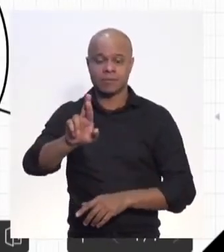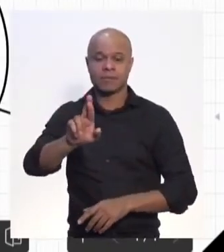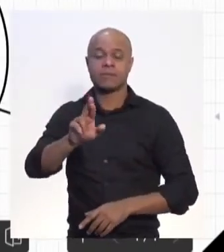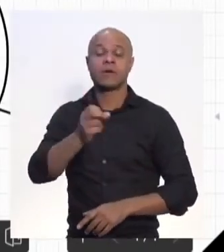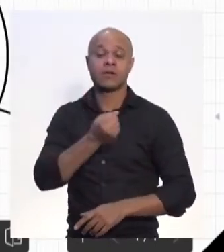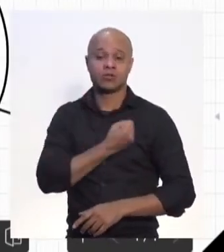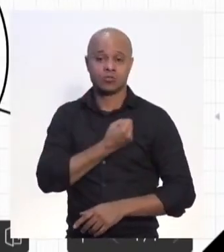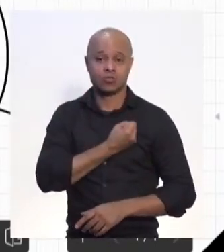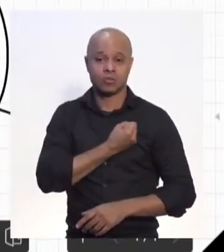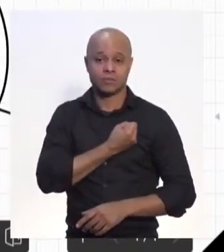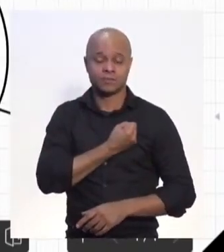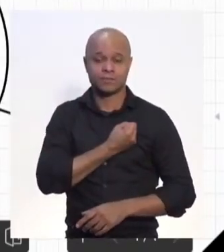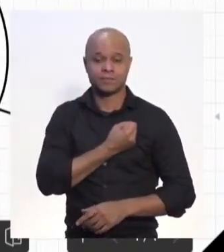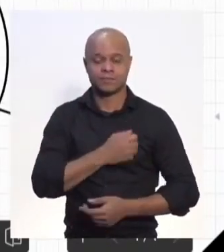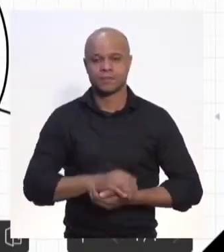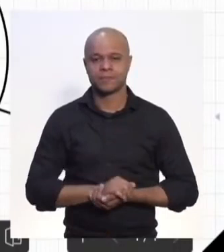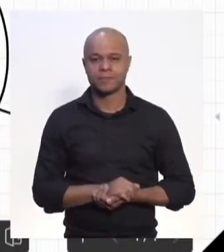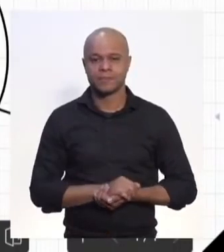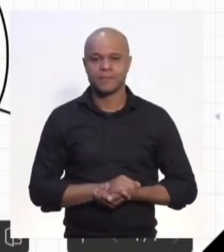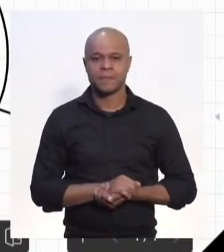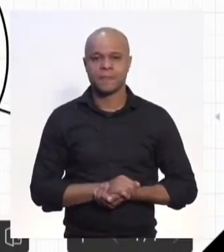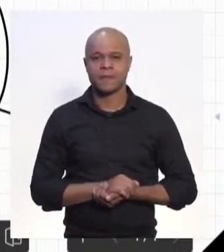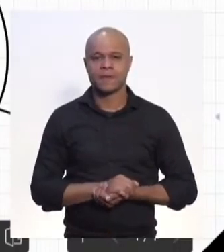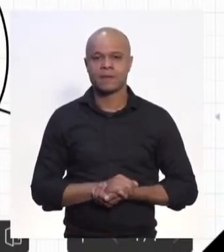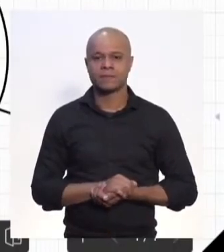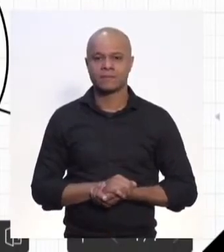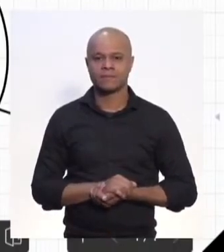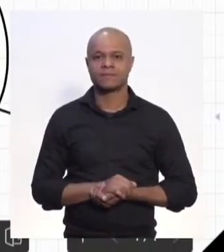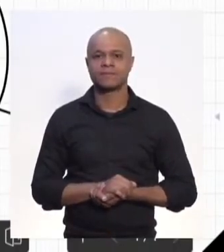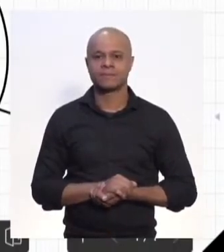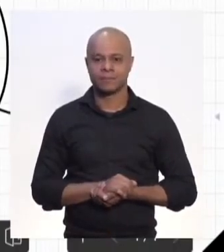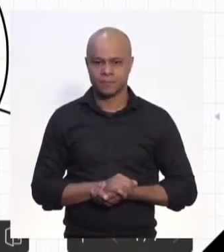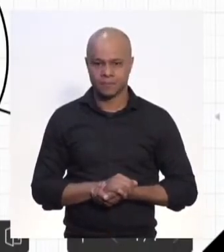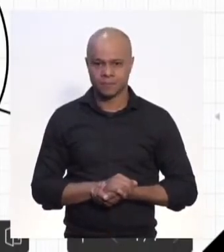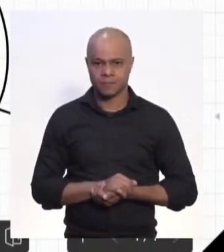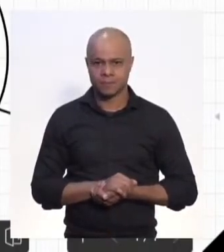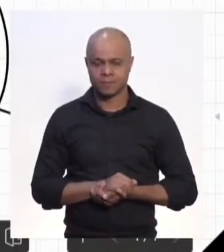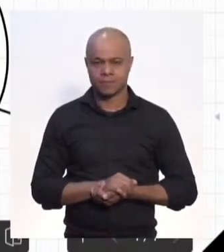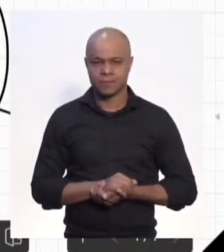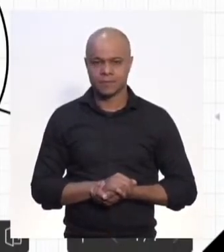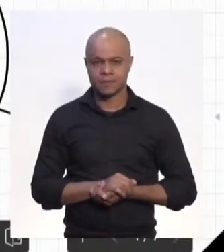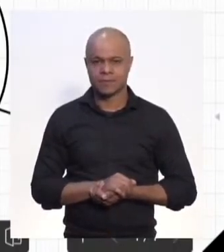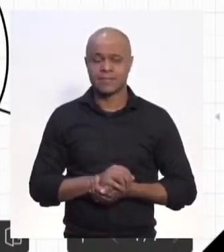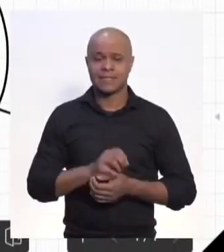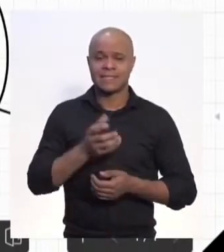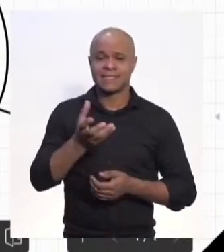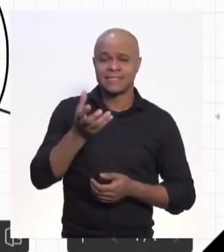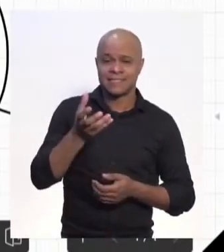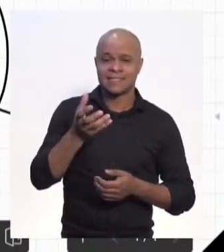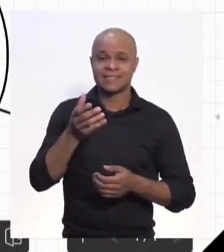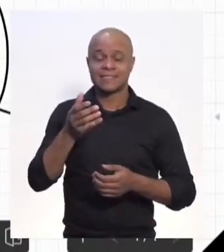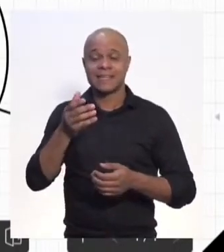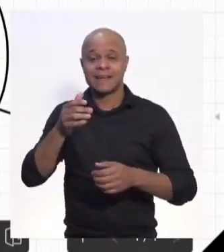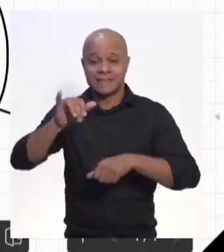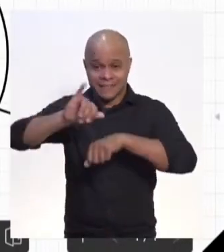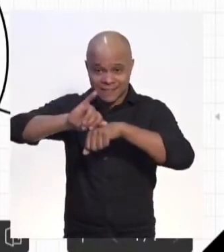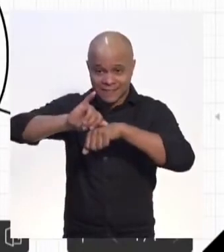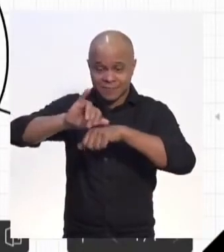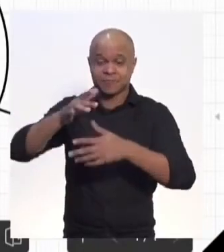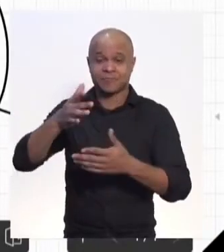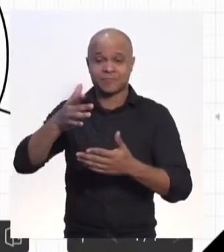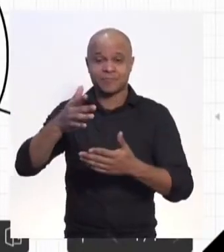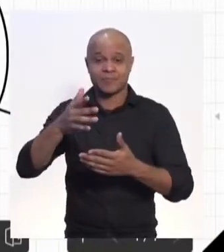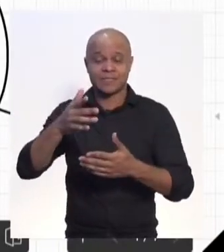Então, olha que interessante, ó. Se você estiver trafegando numa rodovia ímpar e quiser chegar na capital de São Paulo, eu